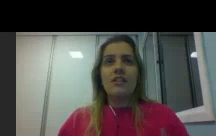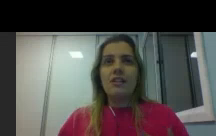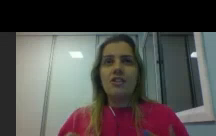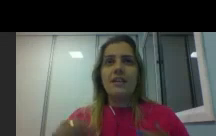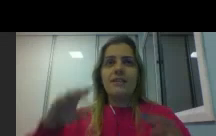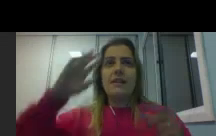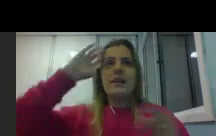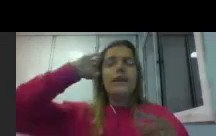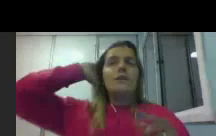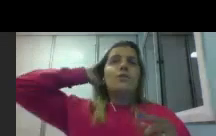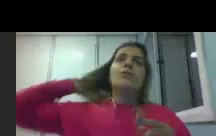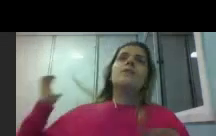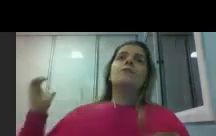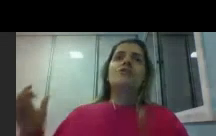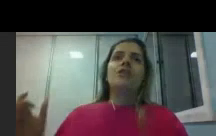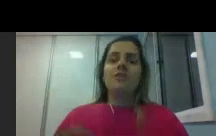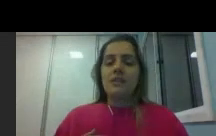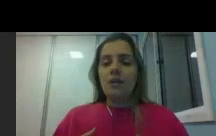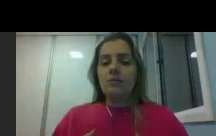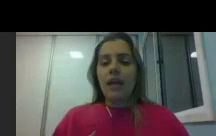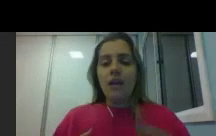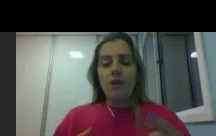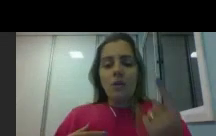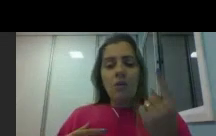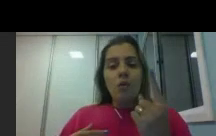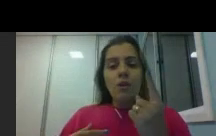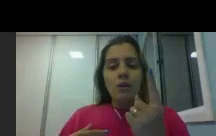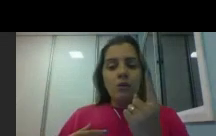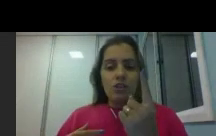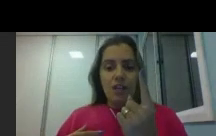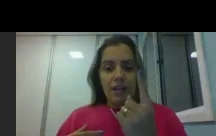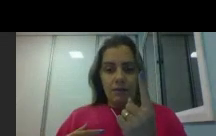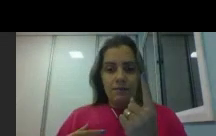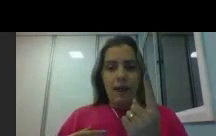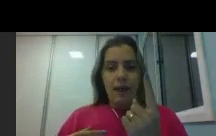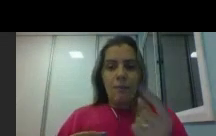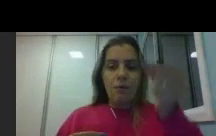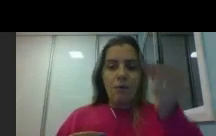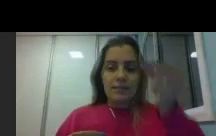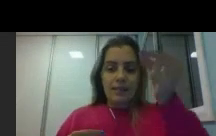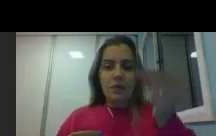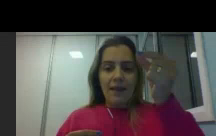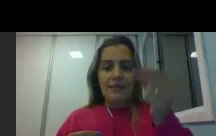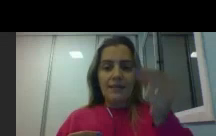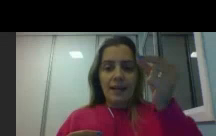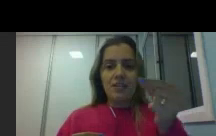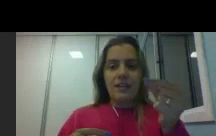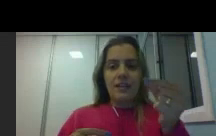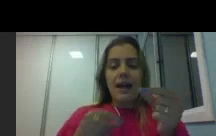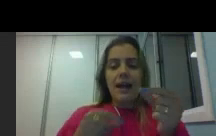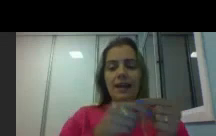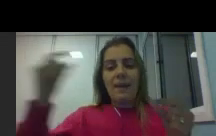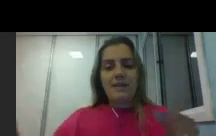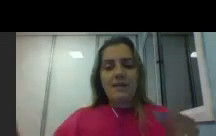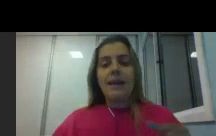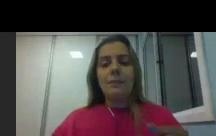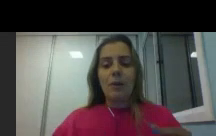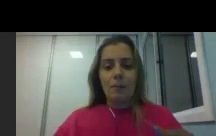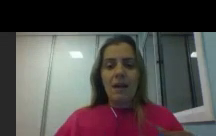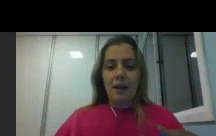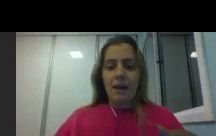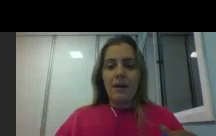inteligência, grau de inteligência, tudo isso, gente, você não tem um único gene, tá? Uma única sequência lá de DNA, que ela